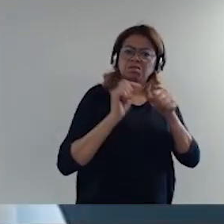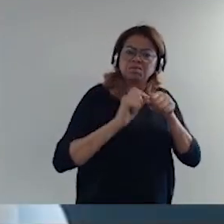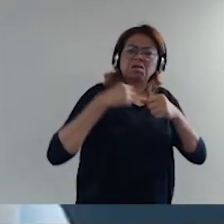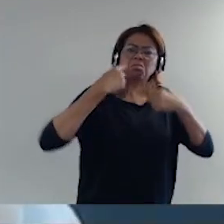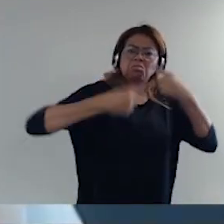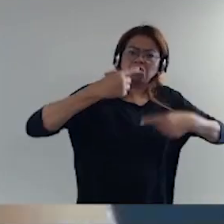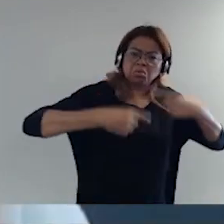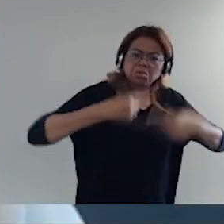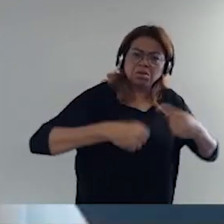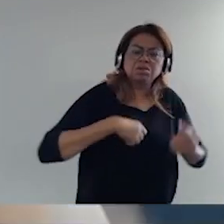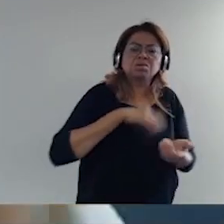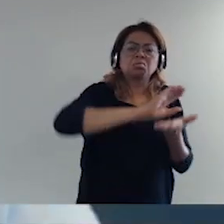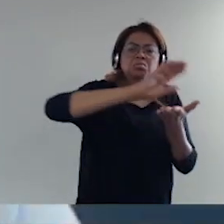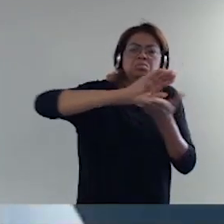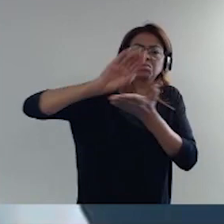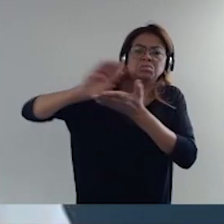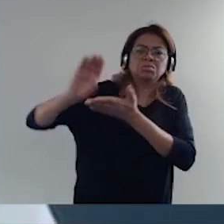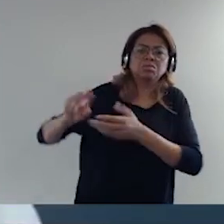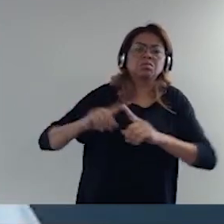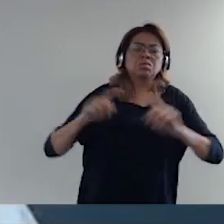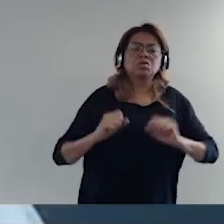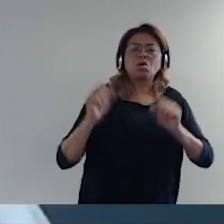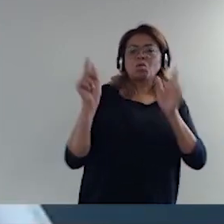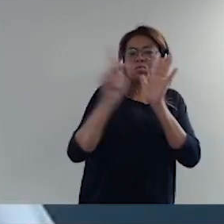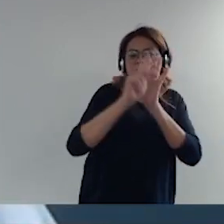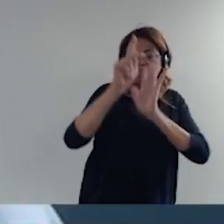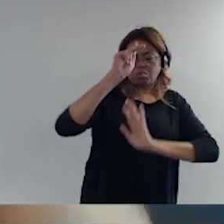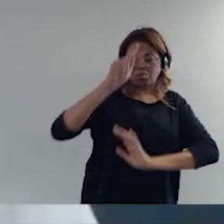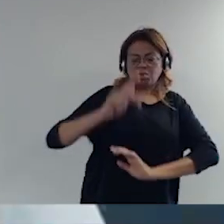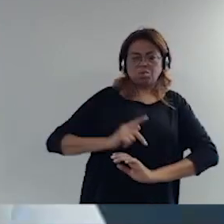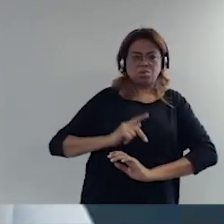a promoção do seu próprio poder.